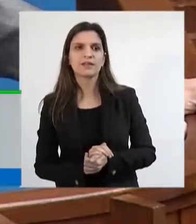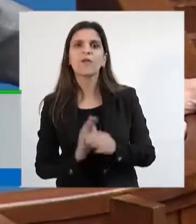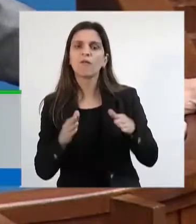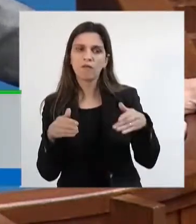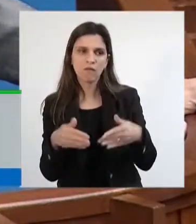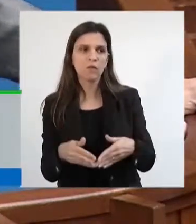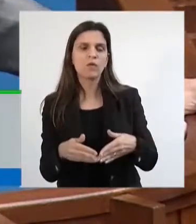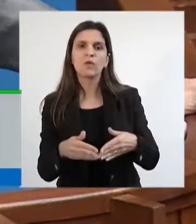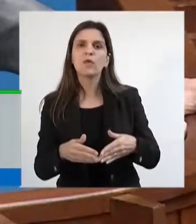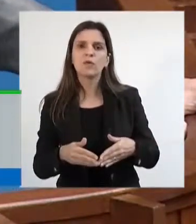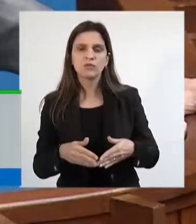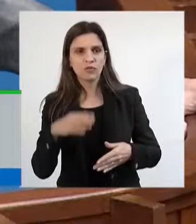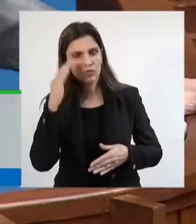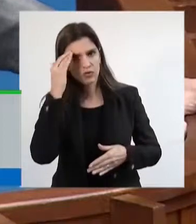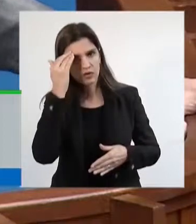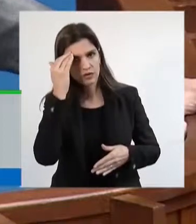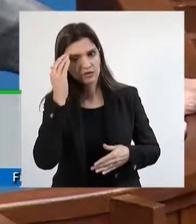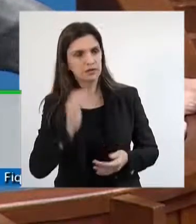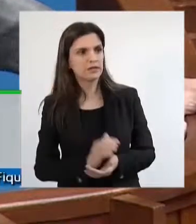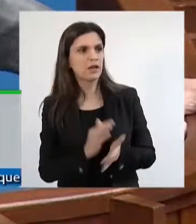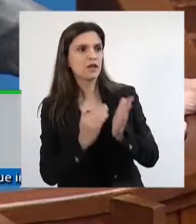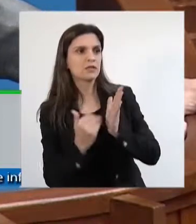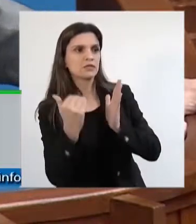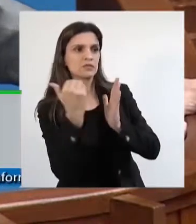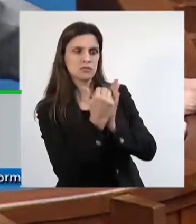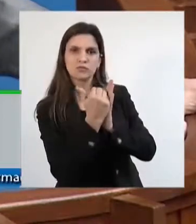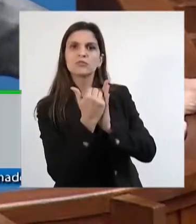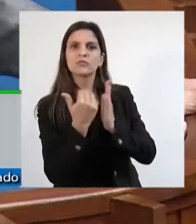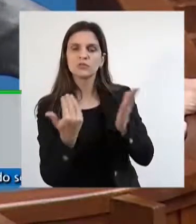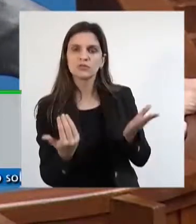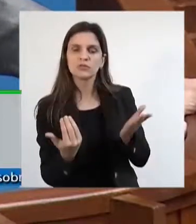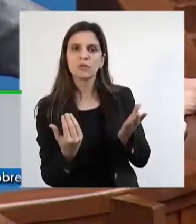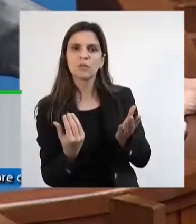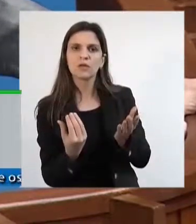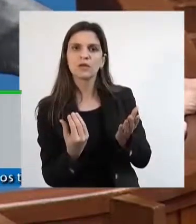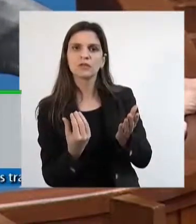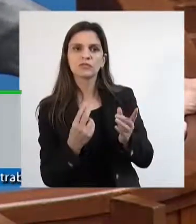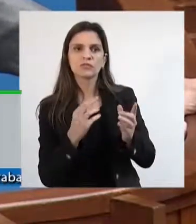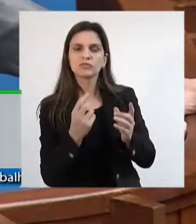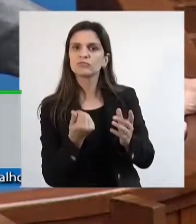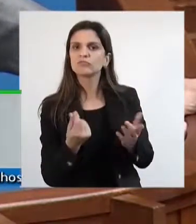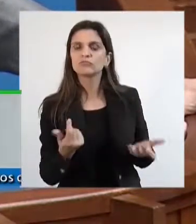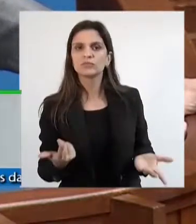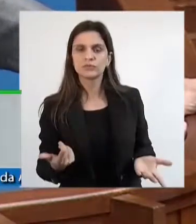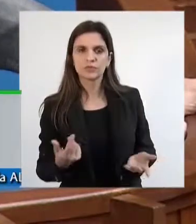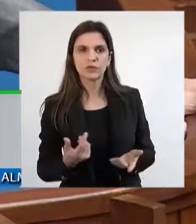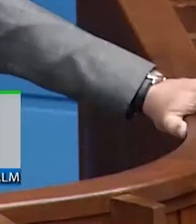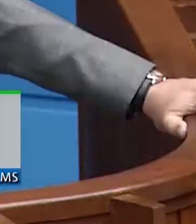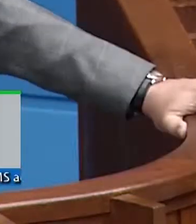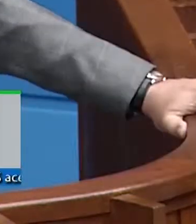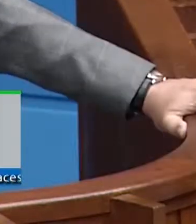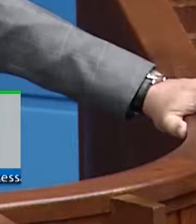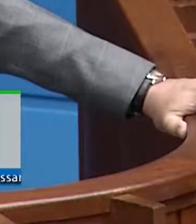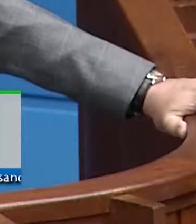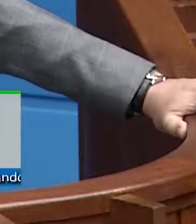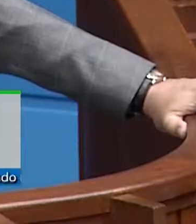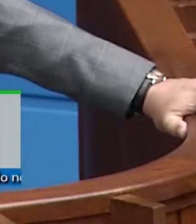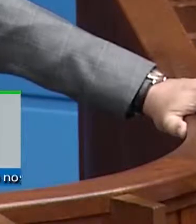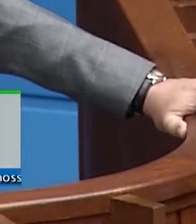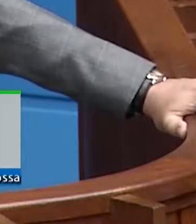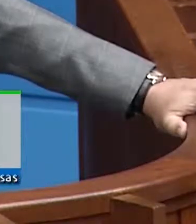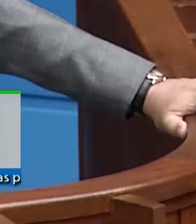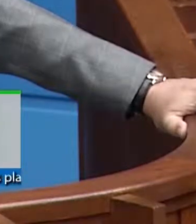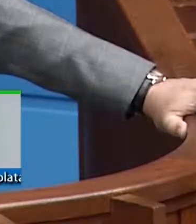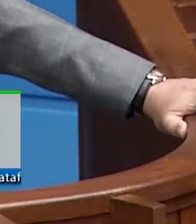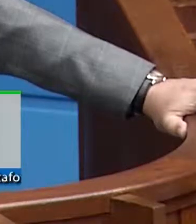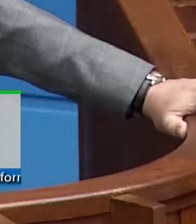casa ou alguma reunião na ANEEL, da forma como ocorreu no Mato Grosso. E aí, se Vossa Excelência lê o voto